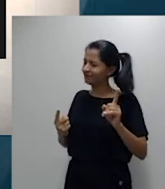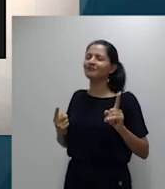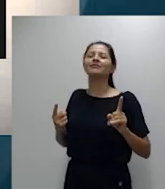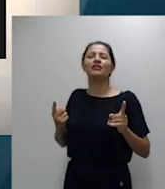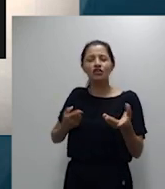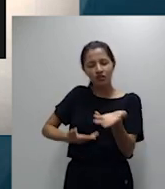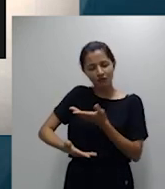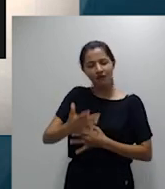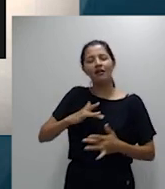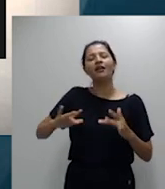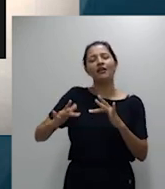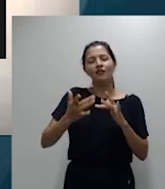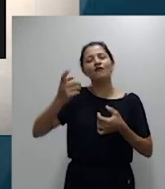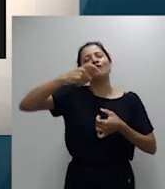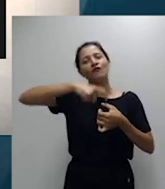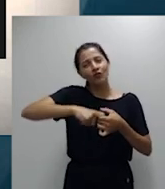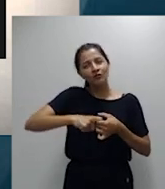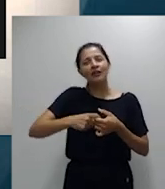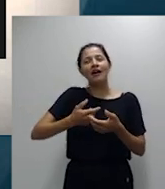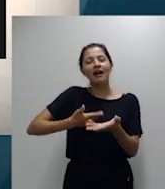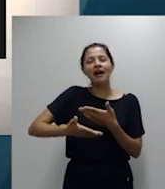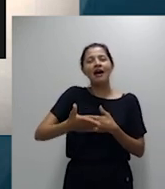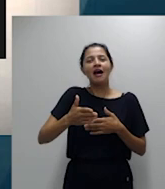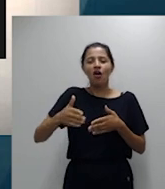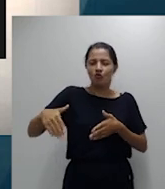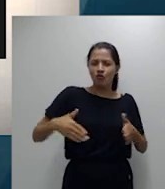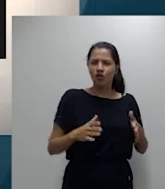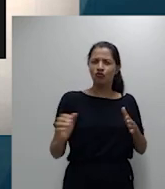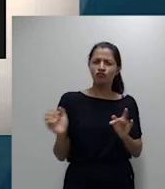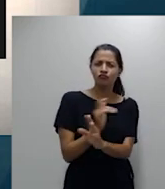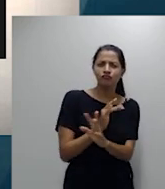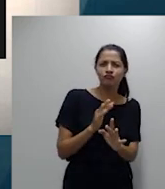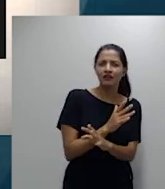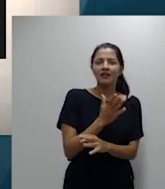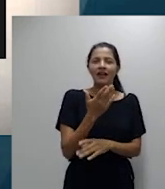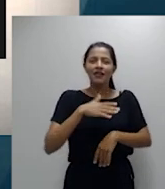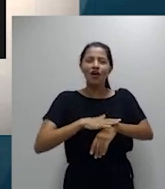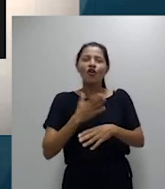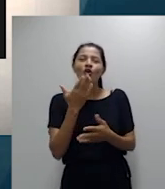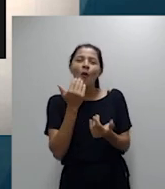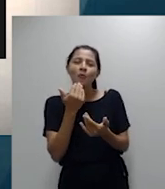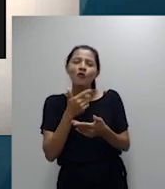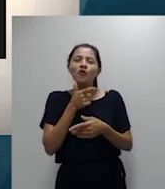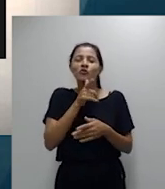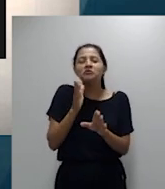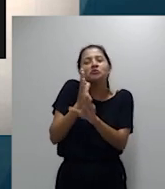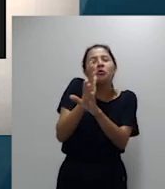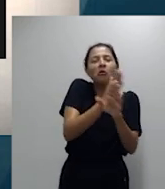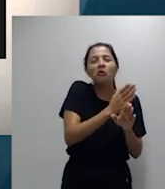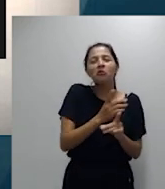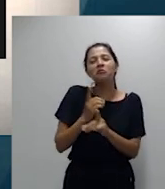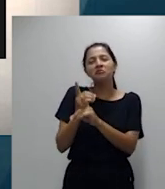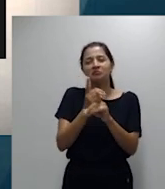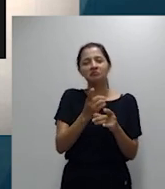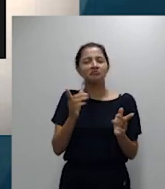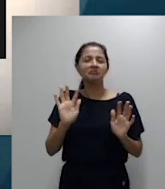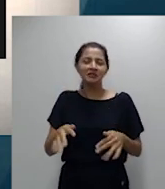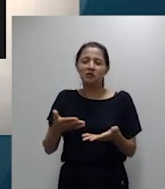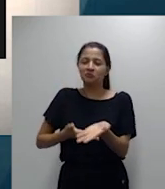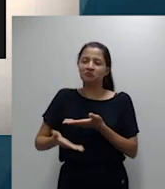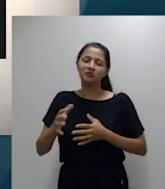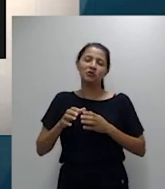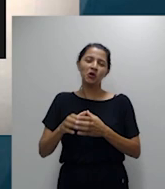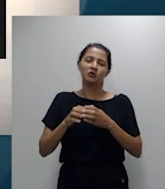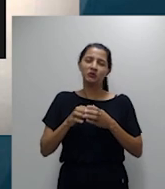o nosso convívio social nossos corredores no almoço pensa encontra enfim o nosso convite